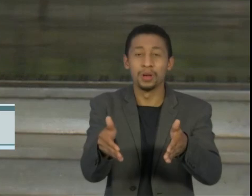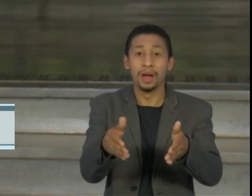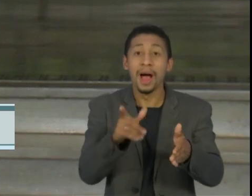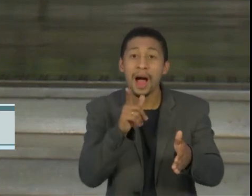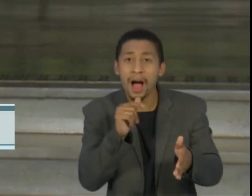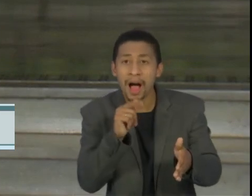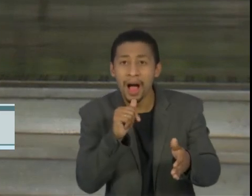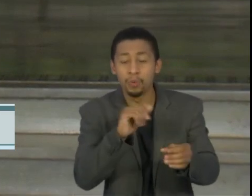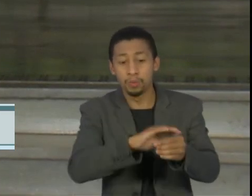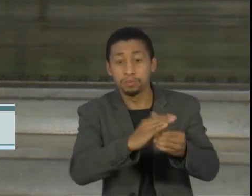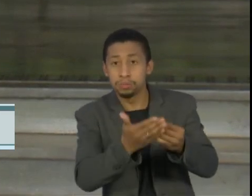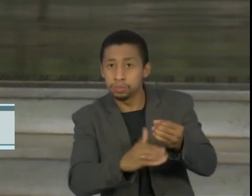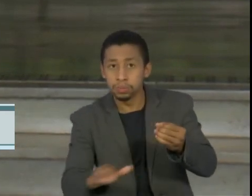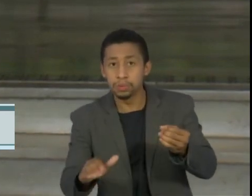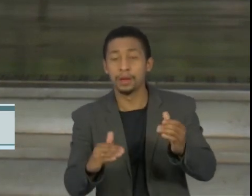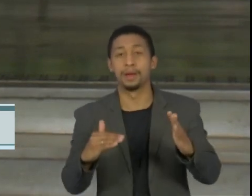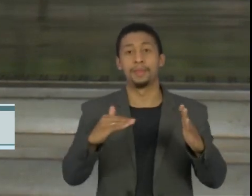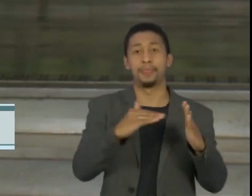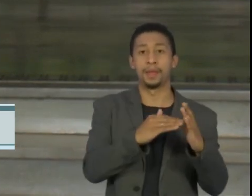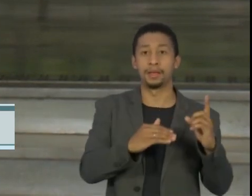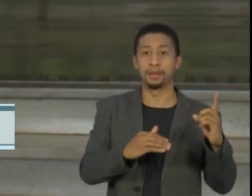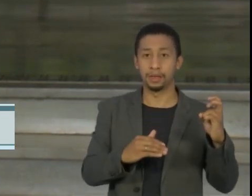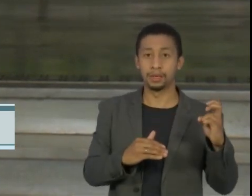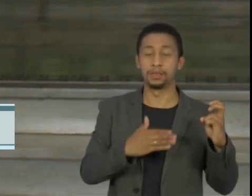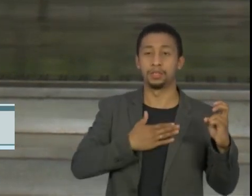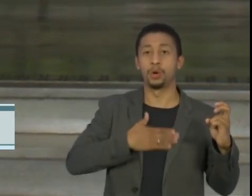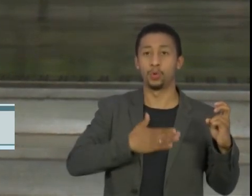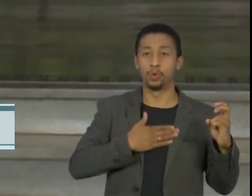até 15 de agosto deste ano.